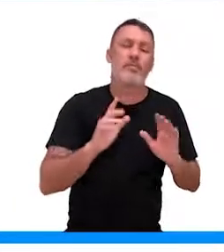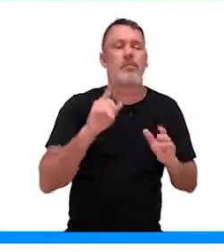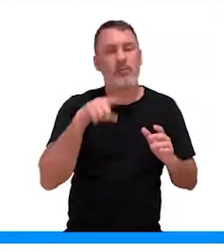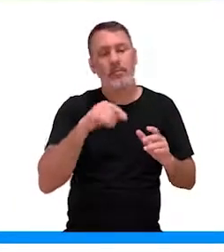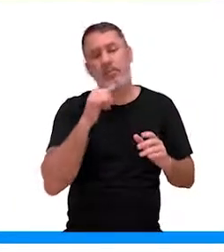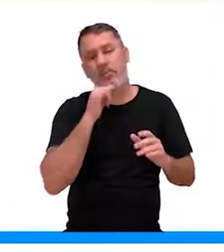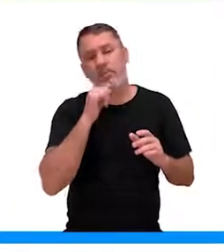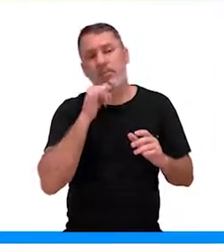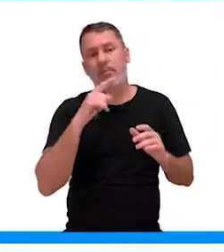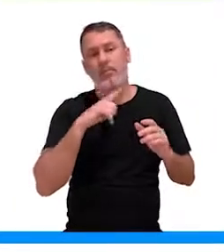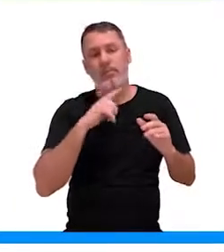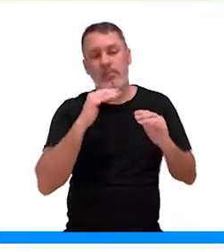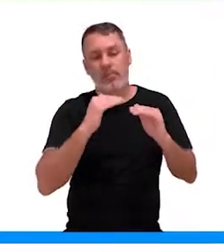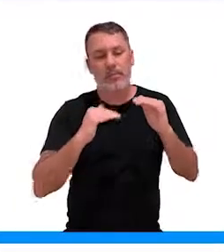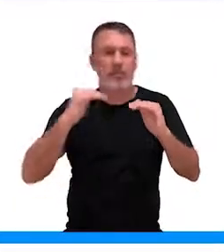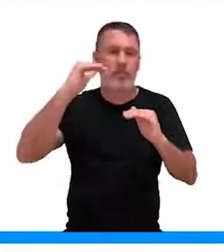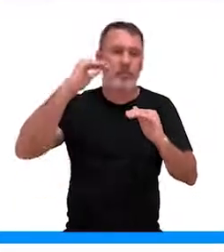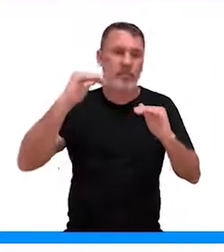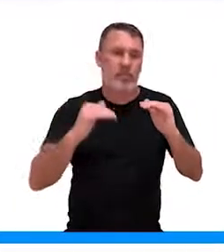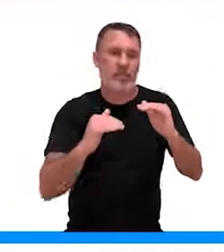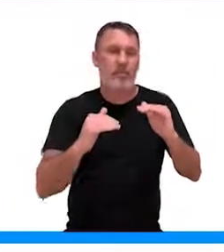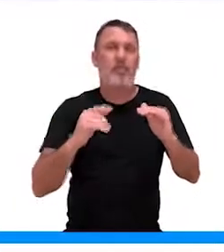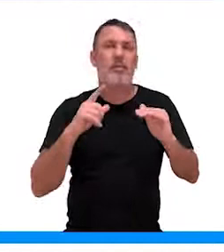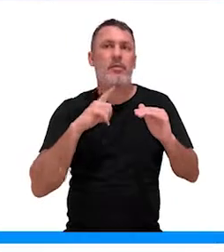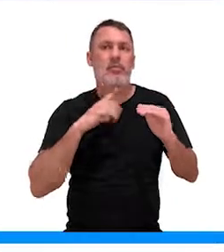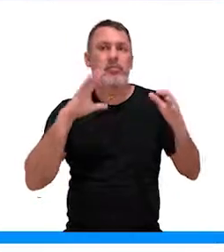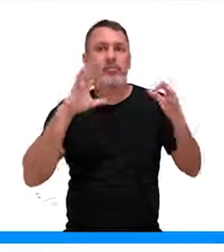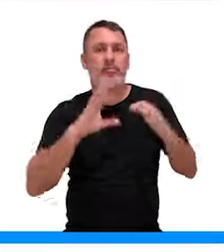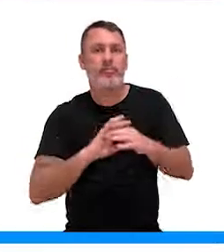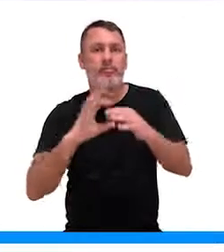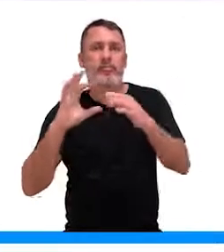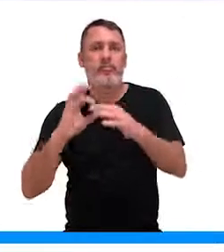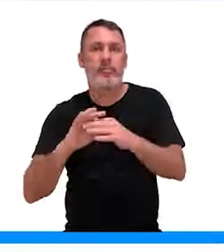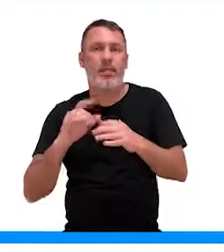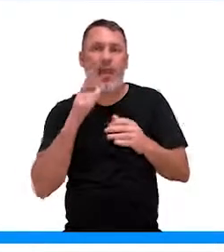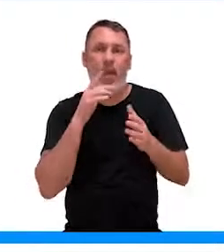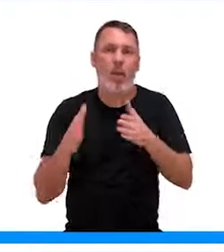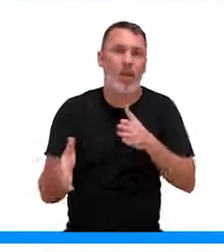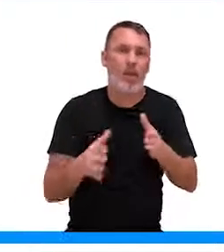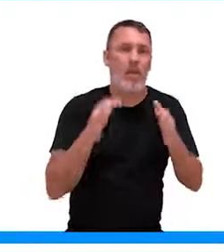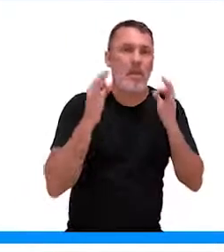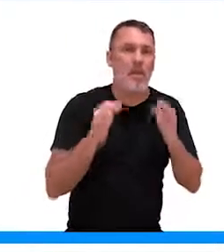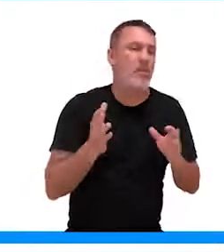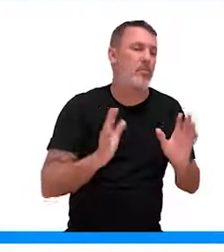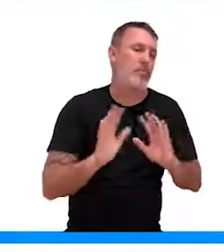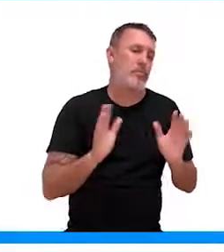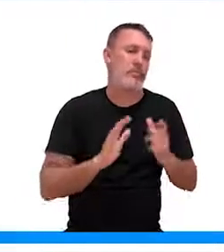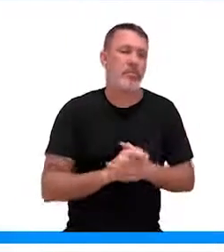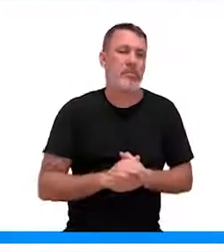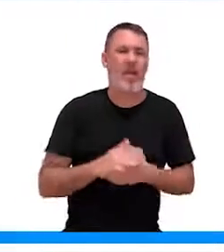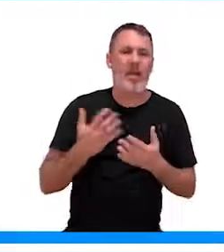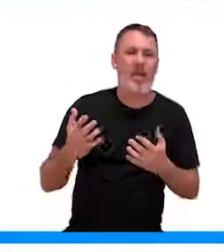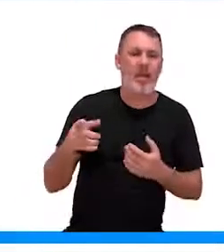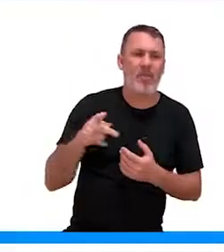né, alta, considerável aqui, hídrica, no sentido fluvial. Pessoal, então,